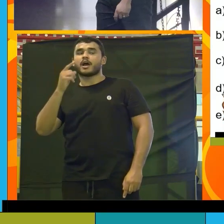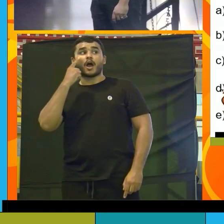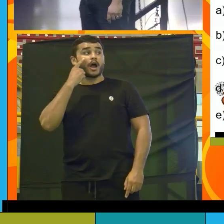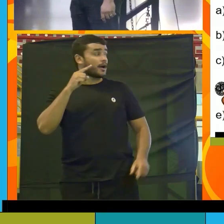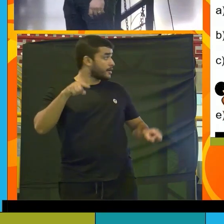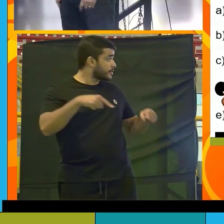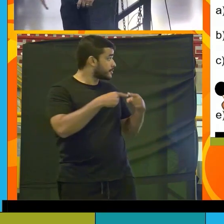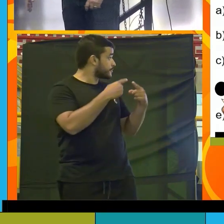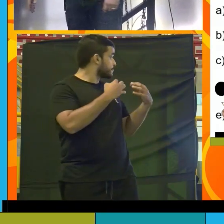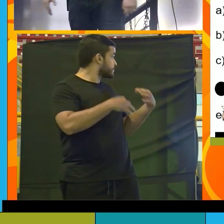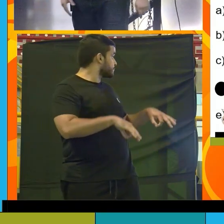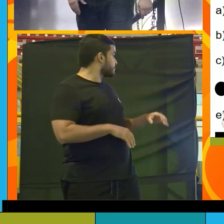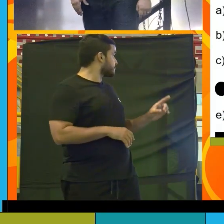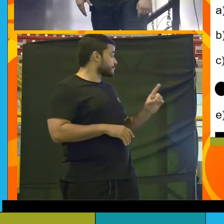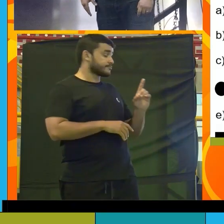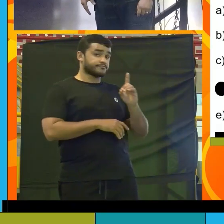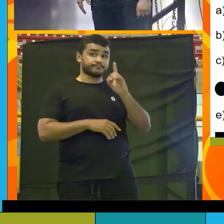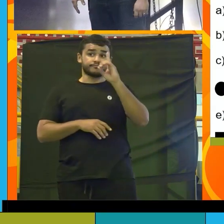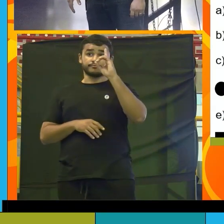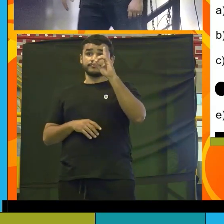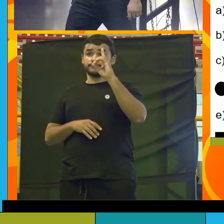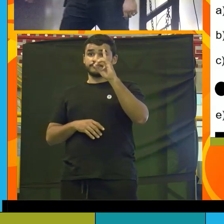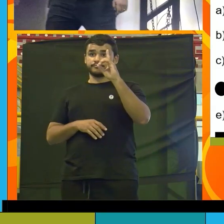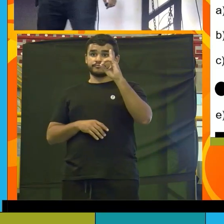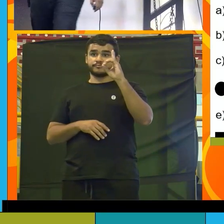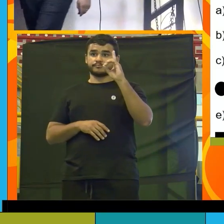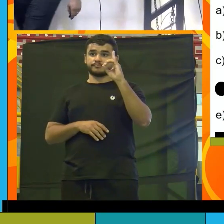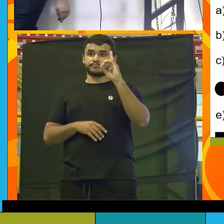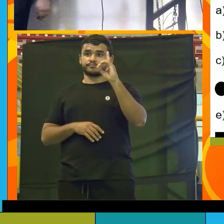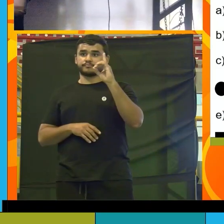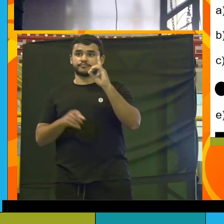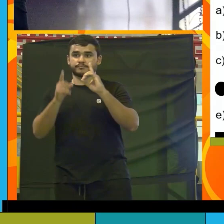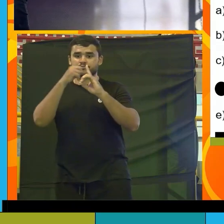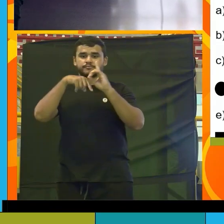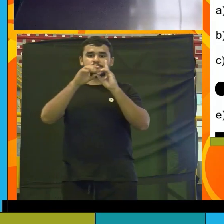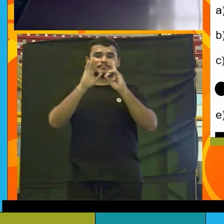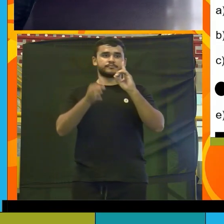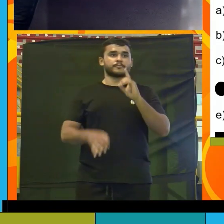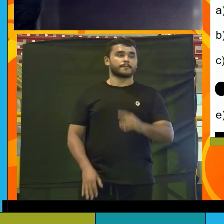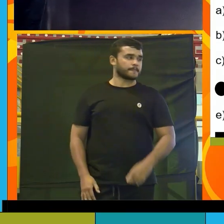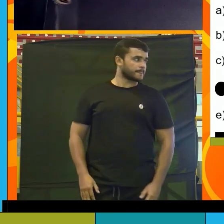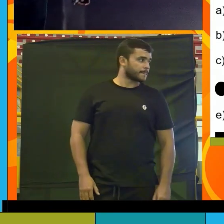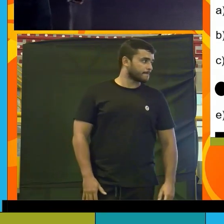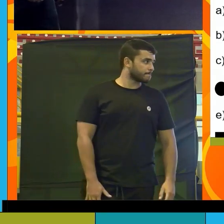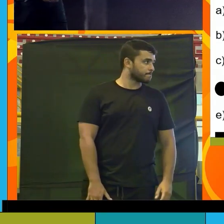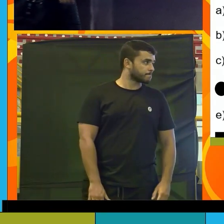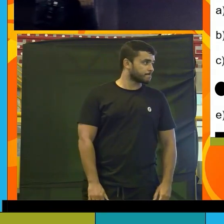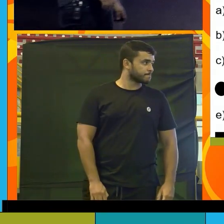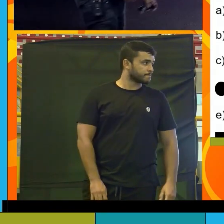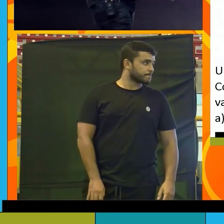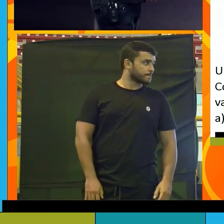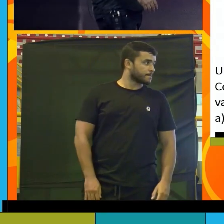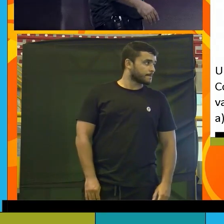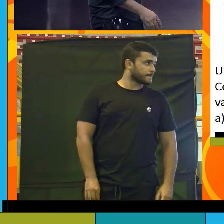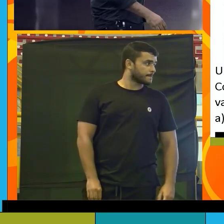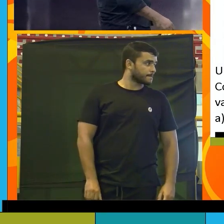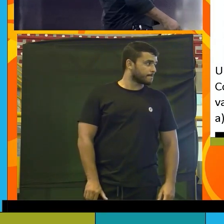Item D de dado. Perfeito, mestre. Beleza? Vai lá, Sensacional. Daniel. Seguindo, Dan. Pronto, vamos